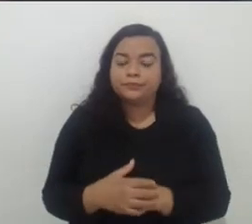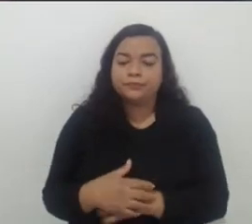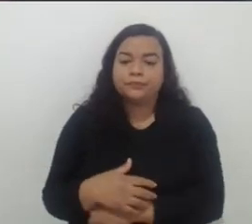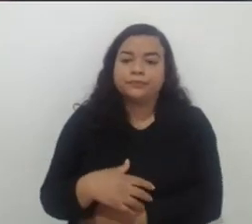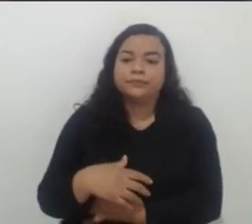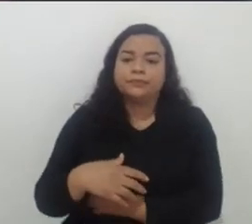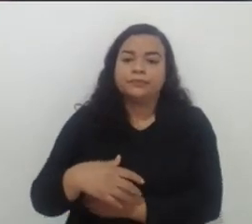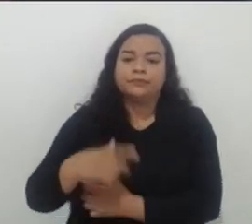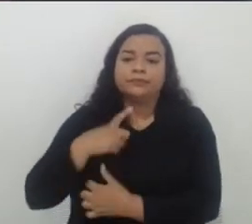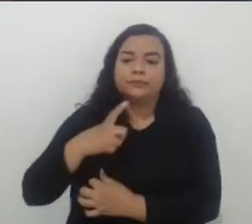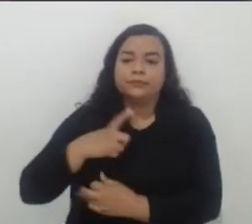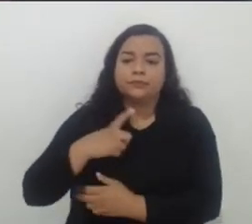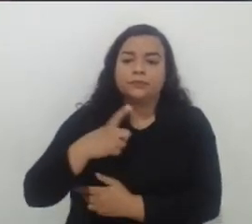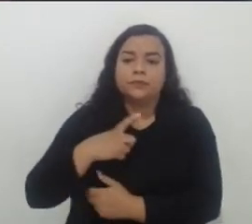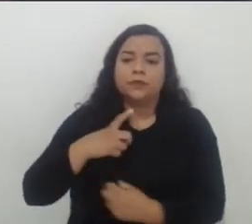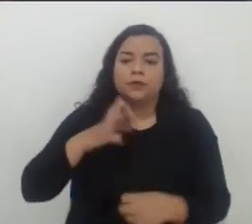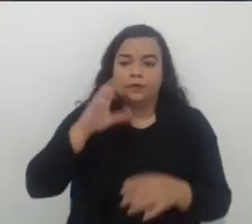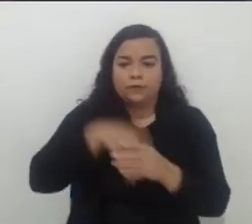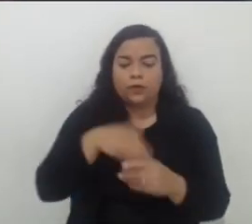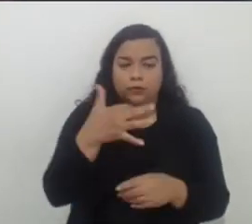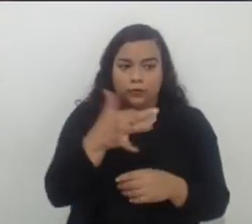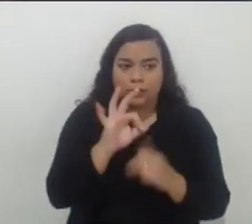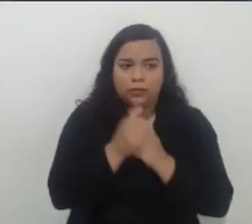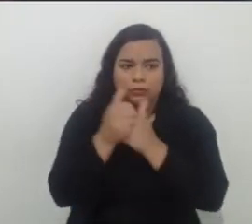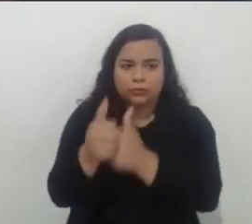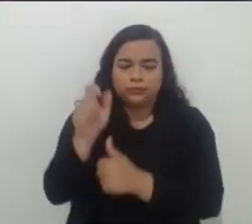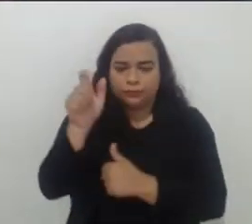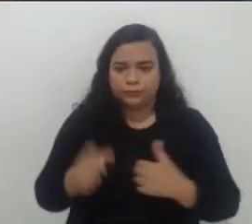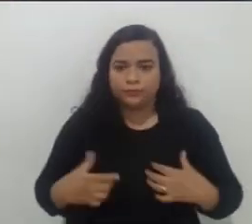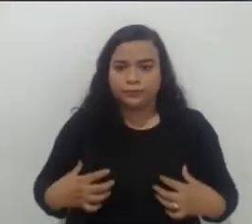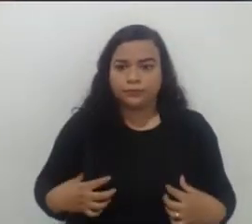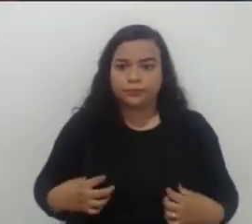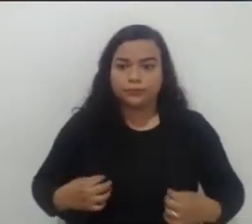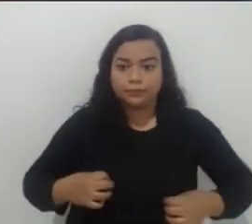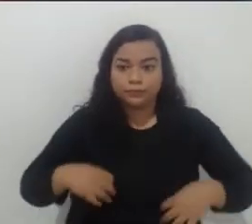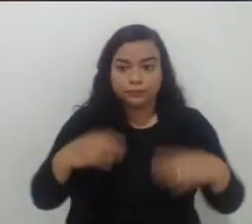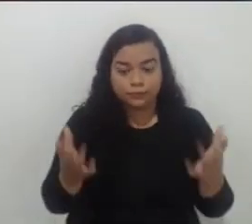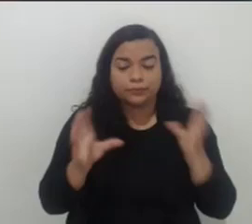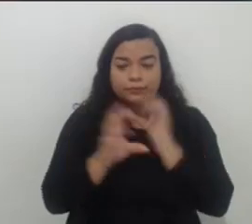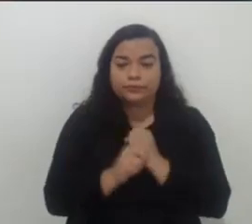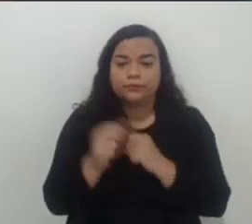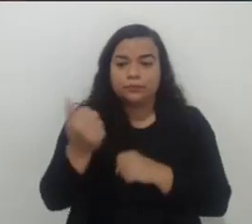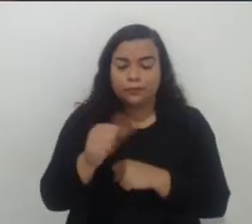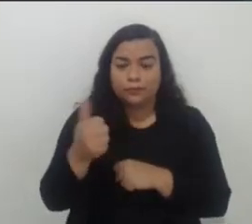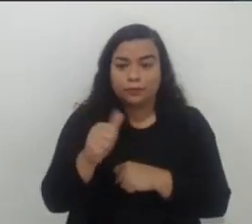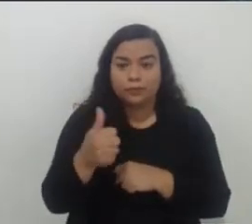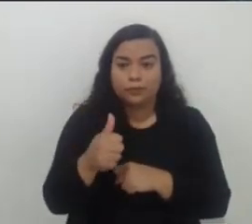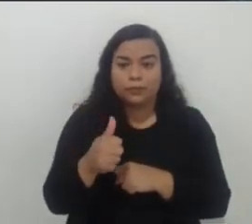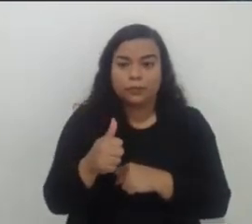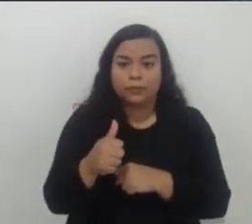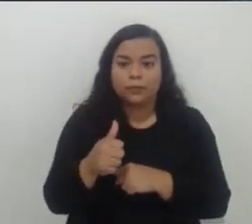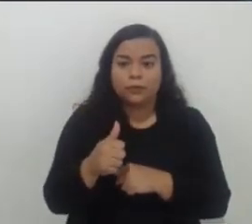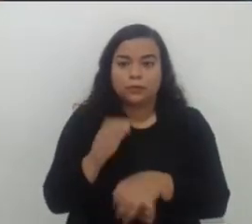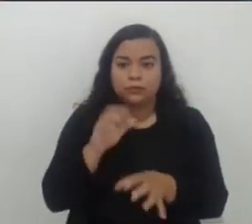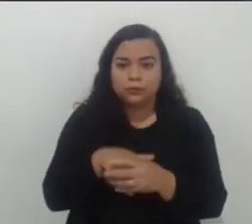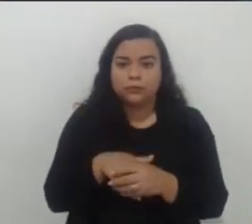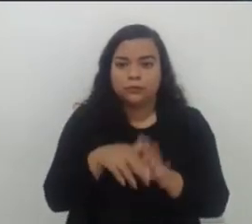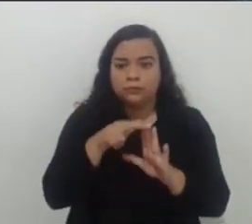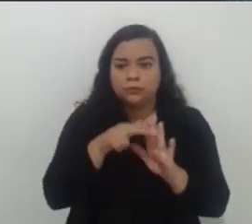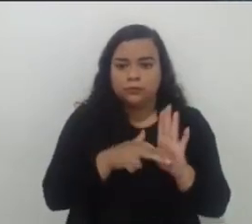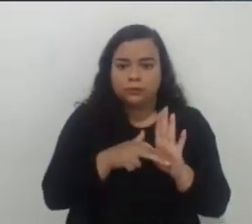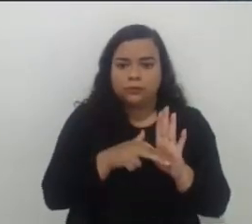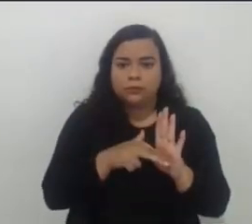acompanhando Vossa Excelência. Então, no todo, são 11 votos, nos termos, e proclamo nos termos do voto